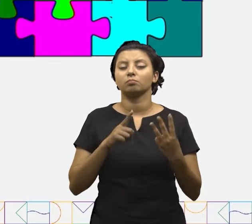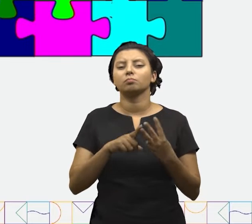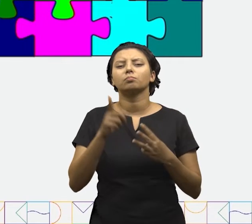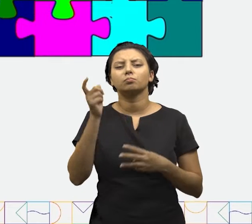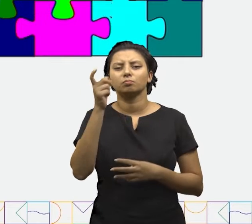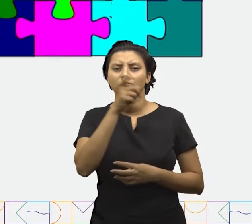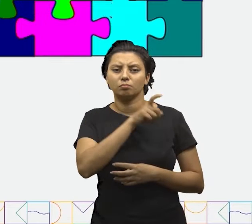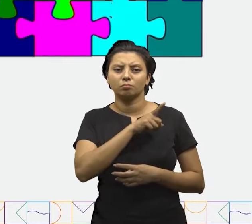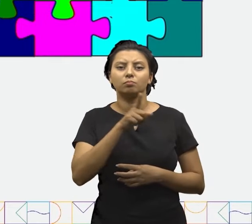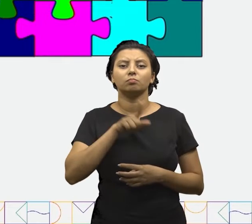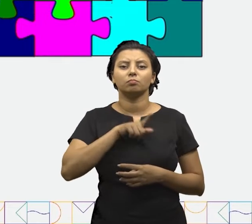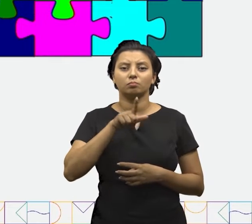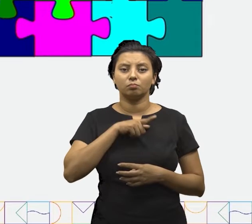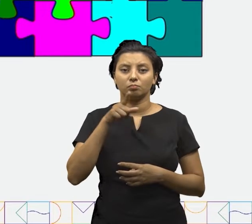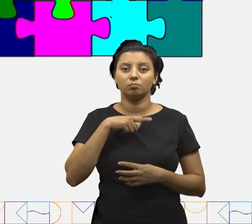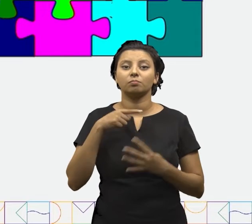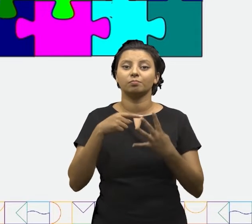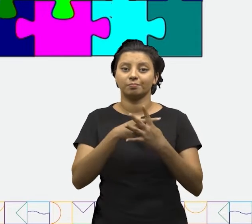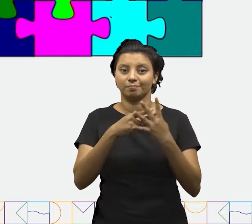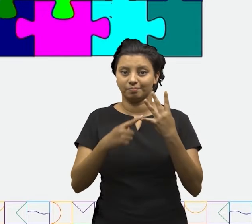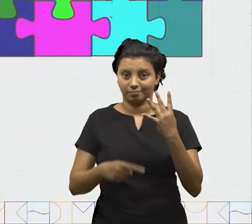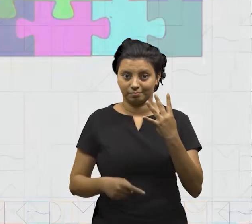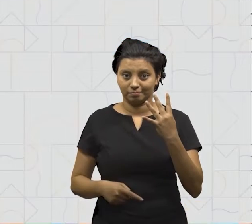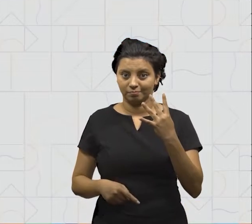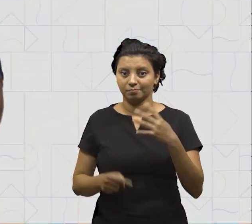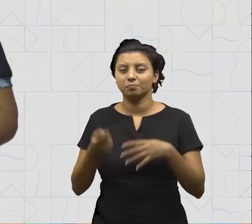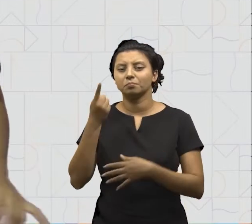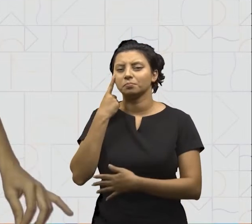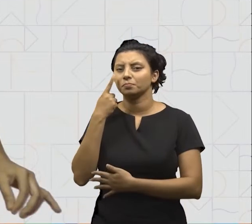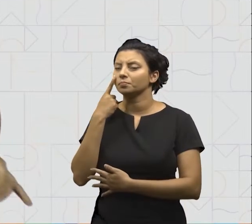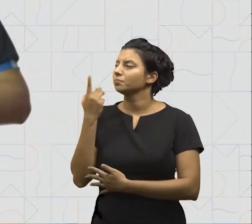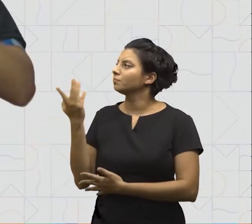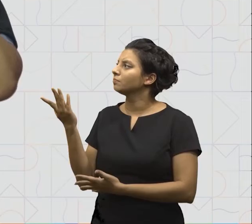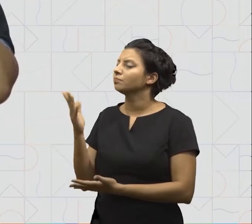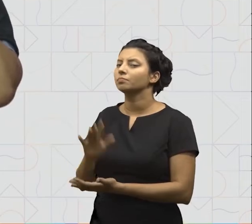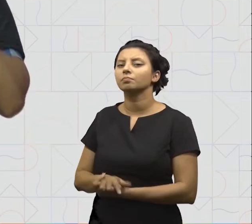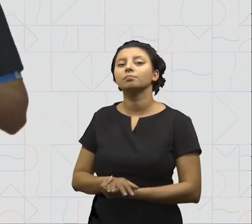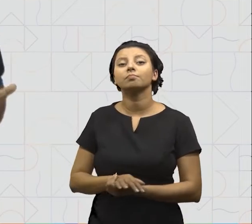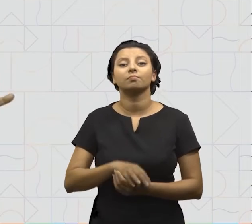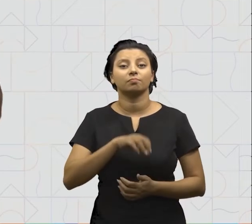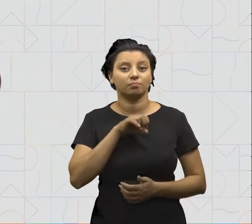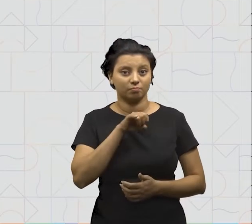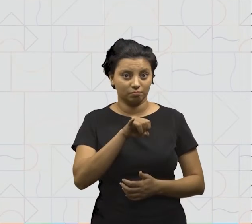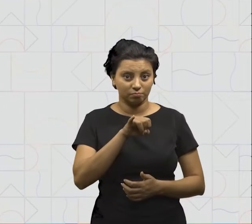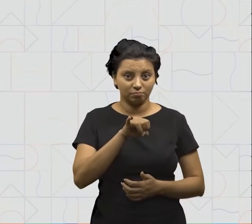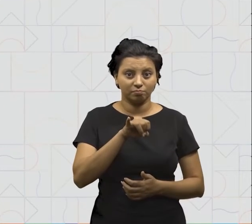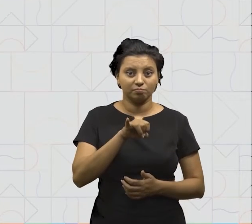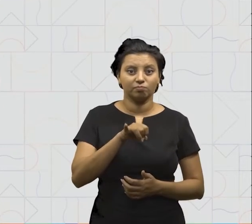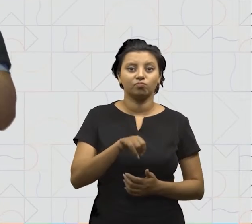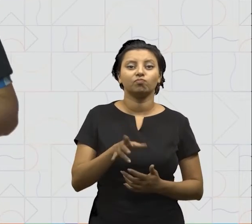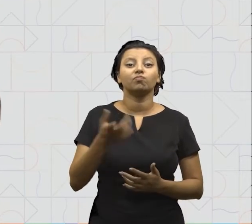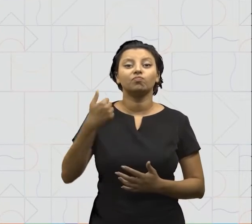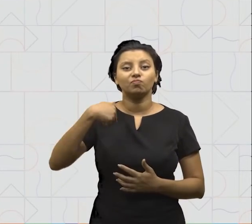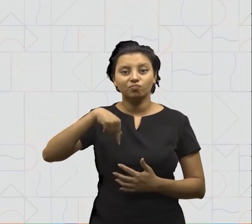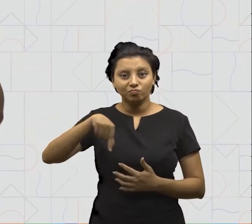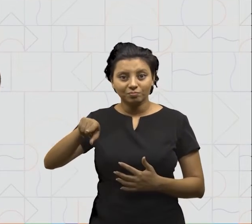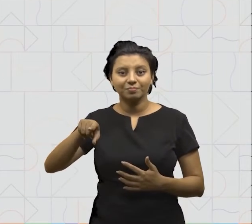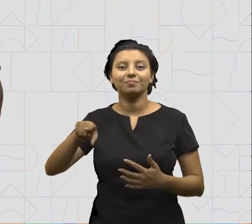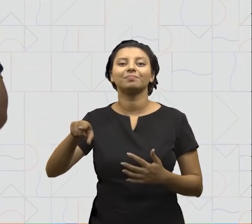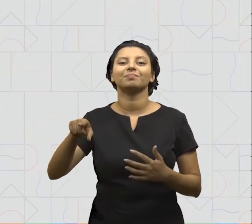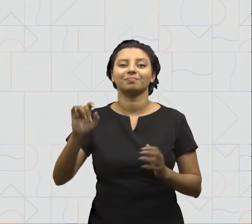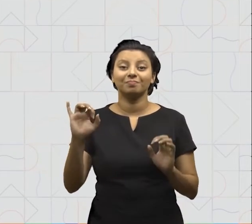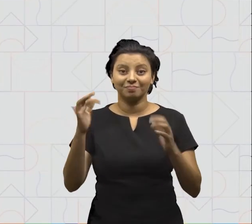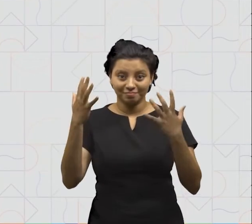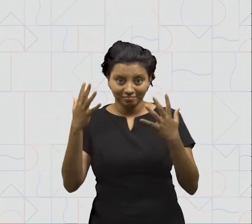nível difícil tinham 4 peças. Olha só, que tal irmos ao circo?